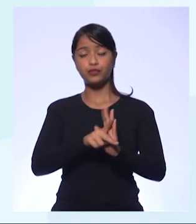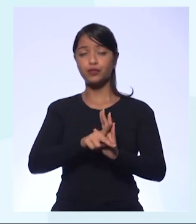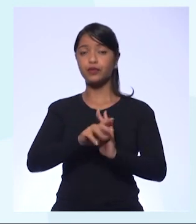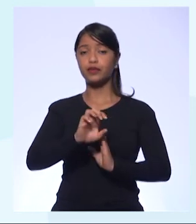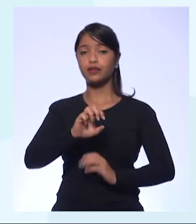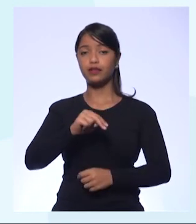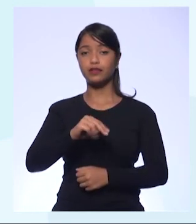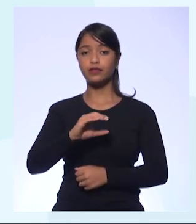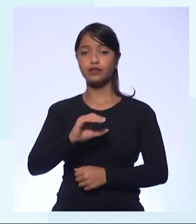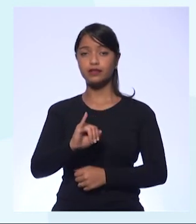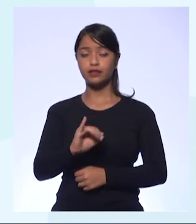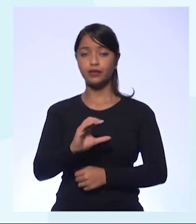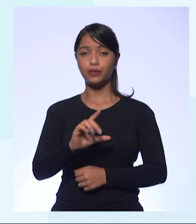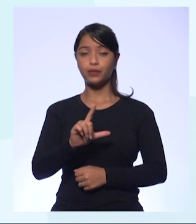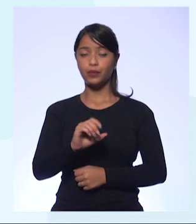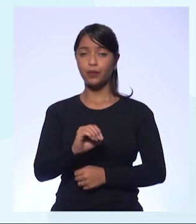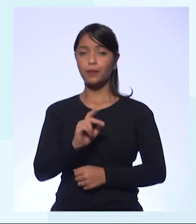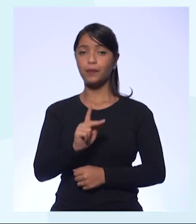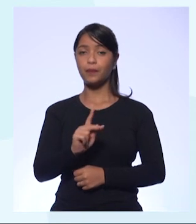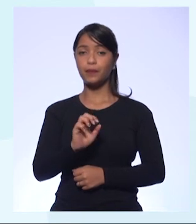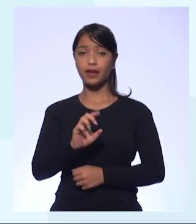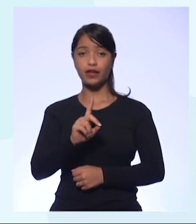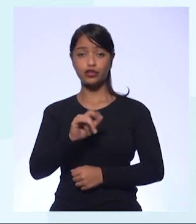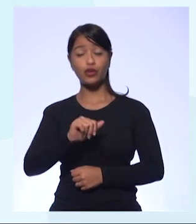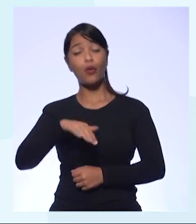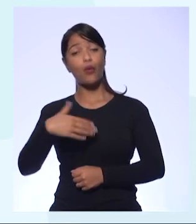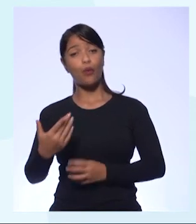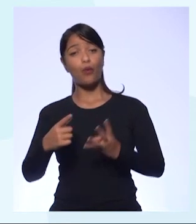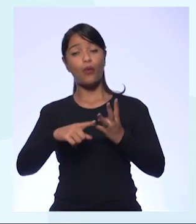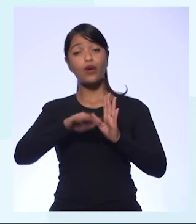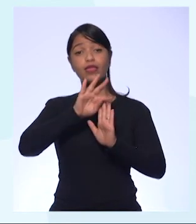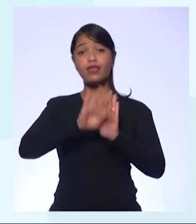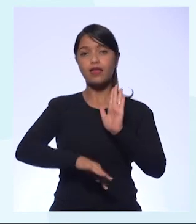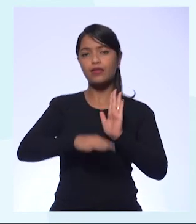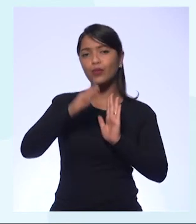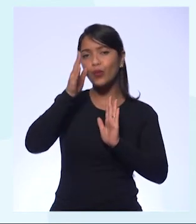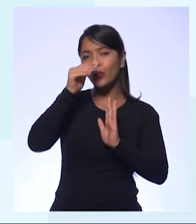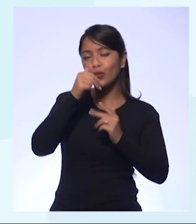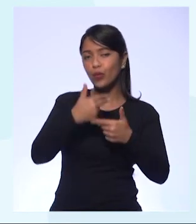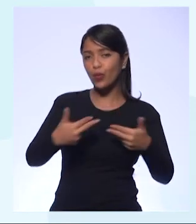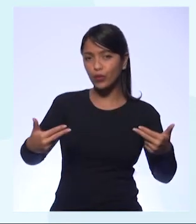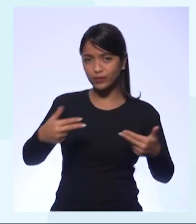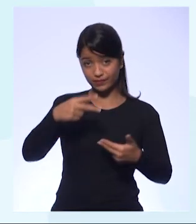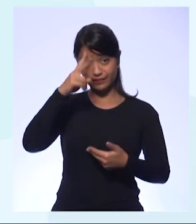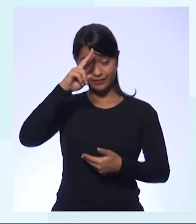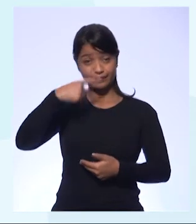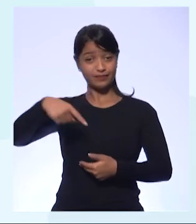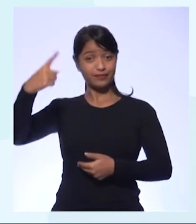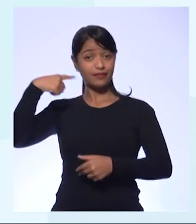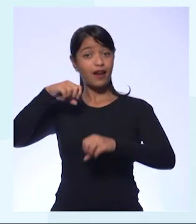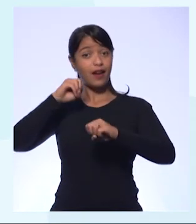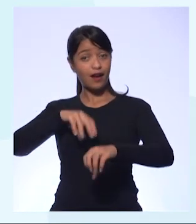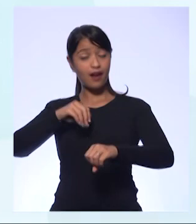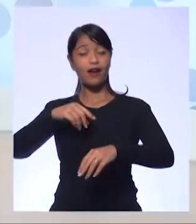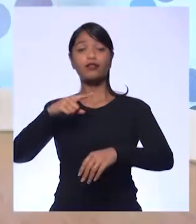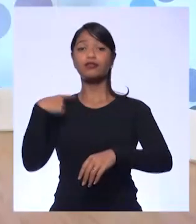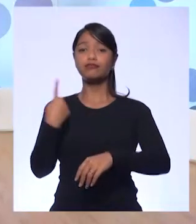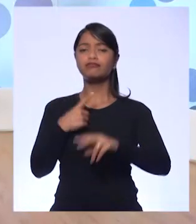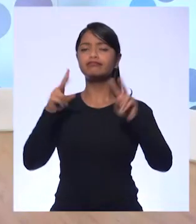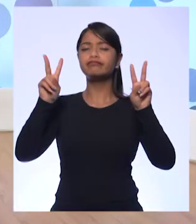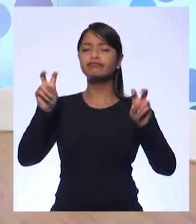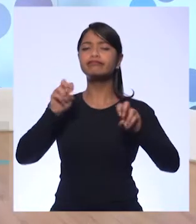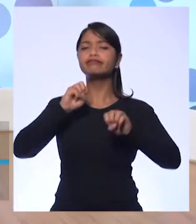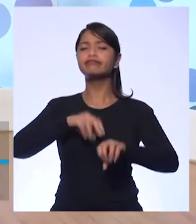curiosidades. Lembrando que eu falei de texto de curiosidades na aula passada, já estou dando dica. E eles podem sair muito bem dessa, assim,